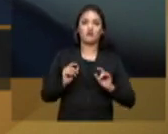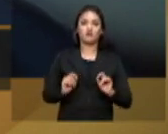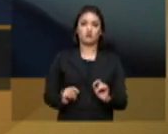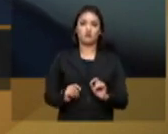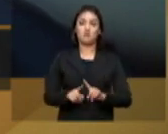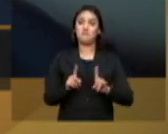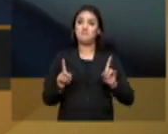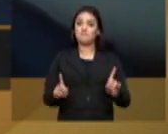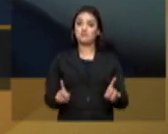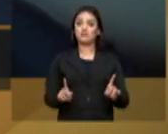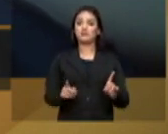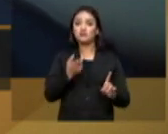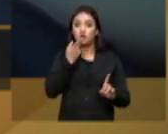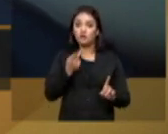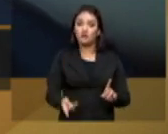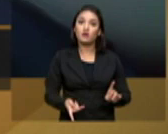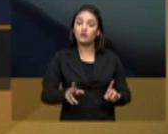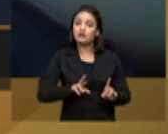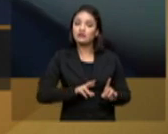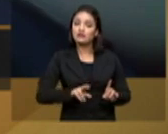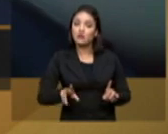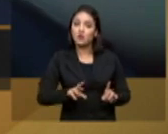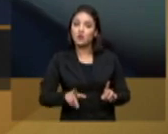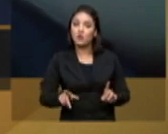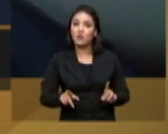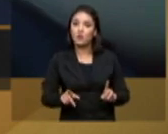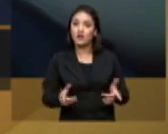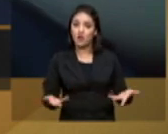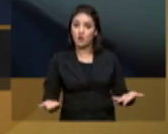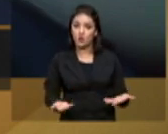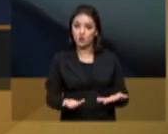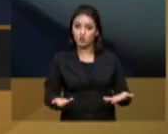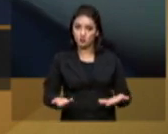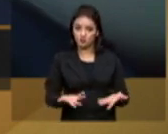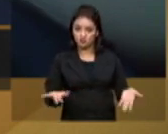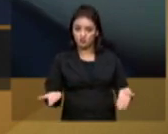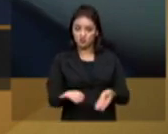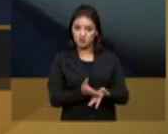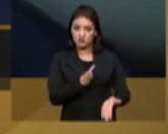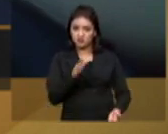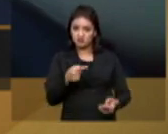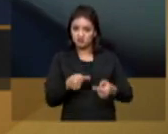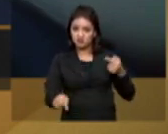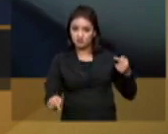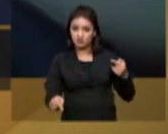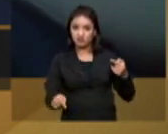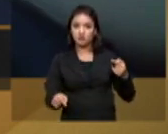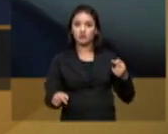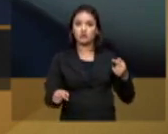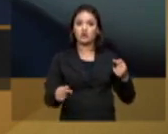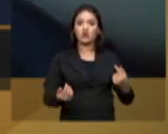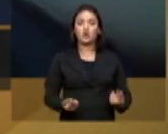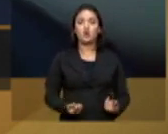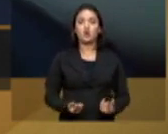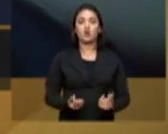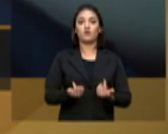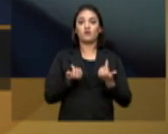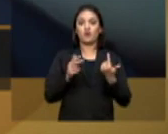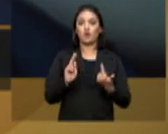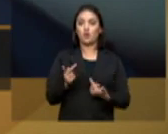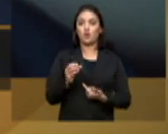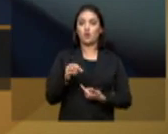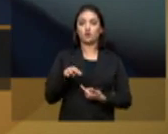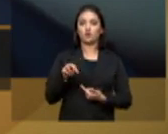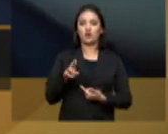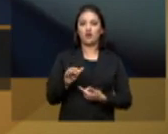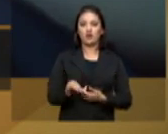por fim, que não se aplica ao caso dos autos a majoração dos honorários prevista